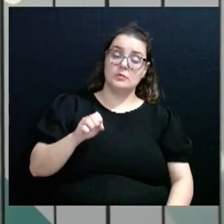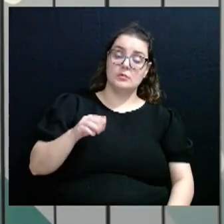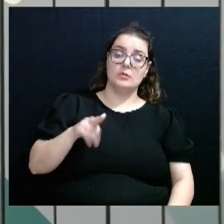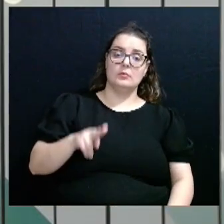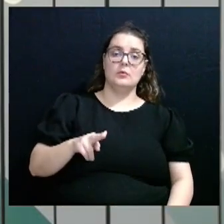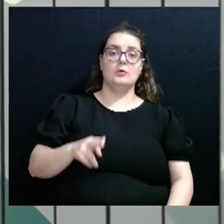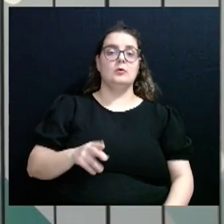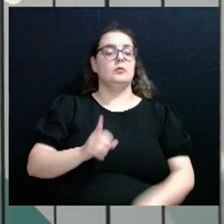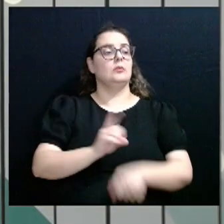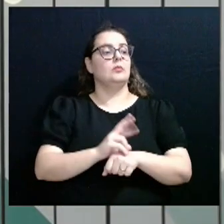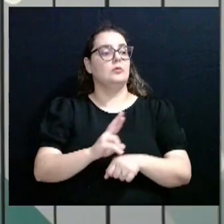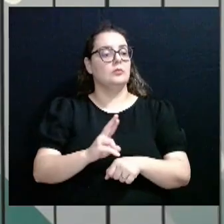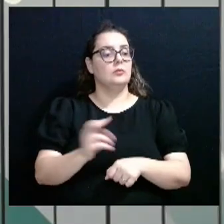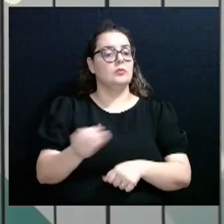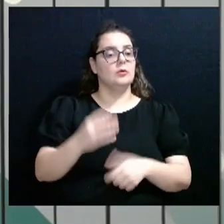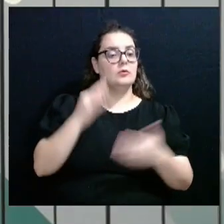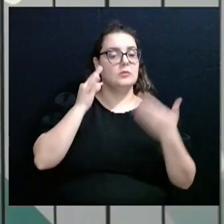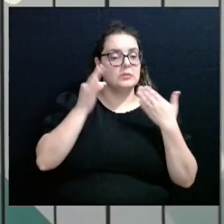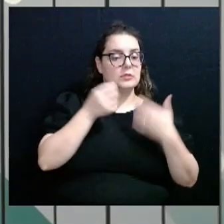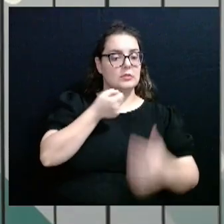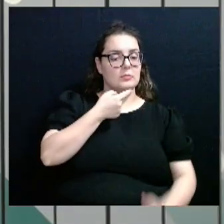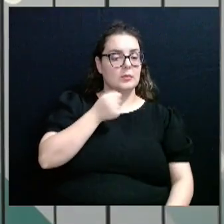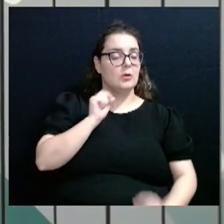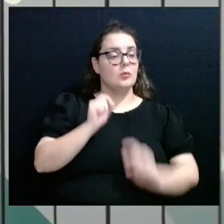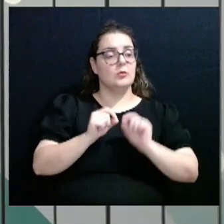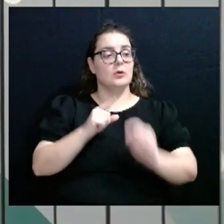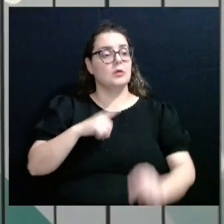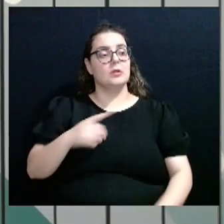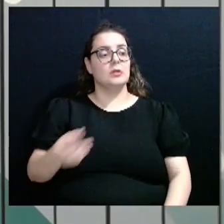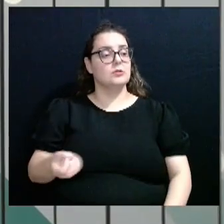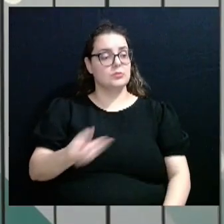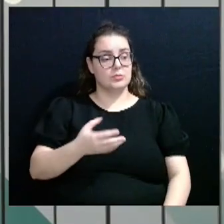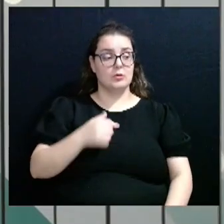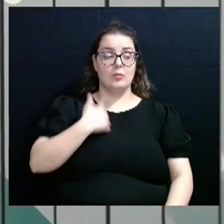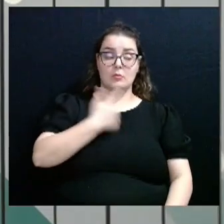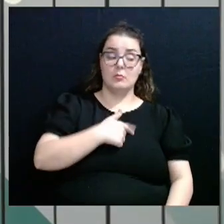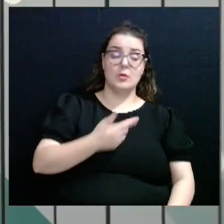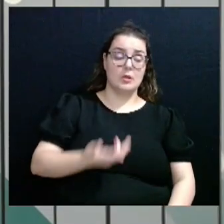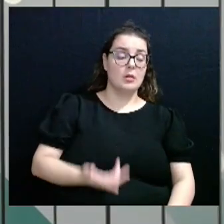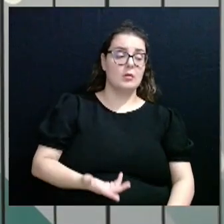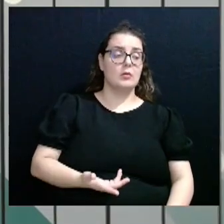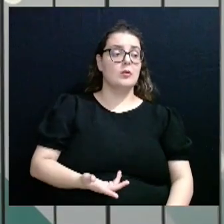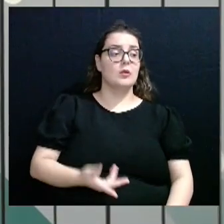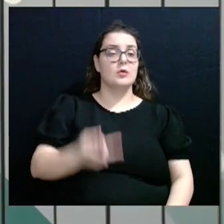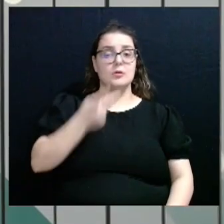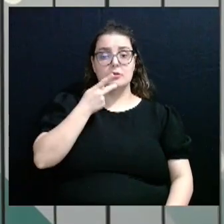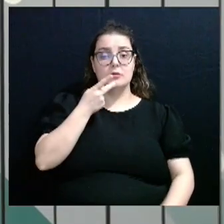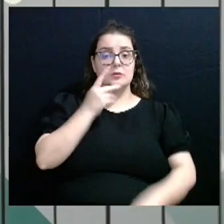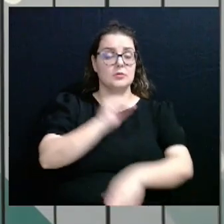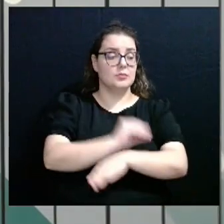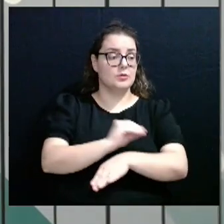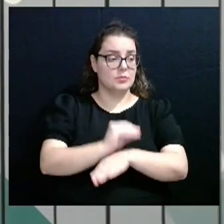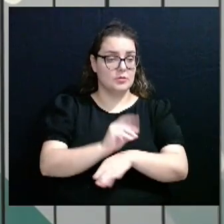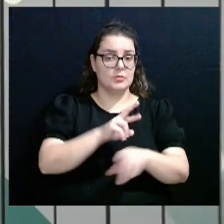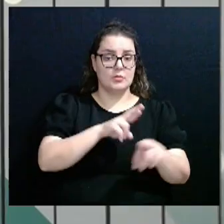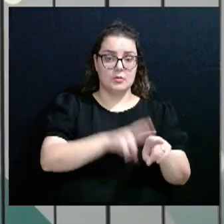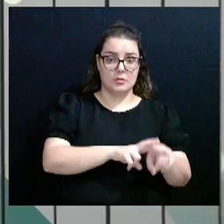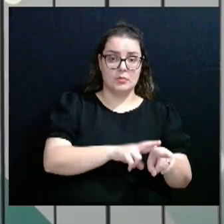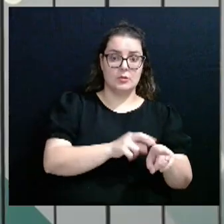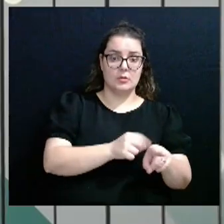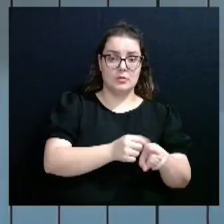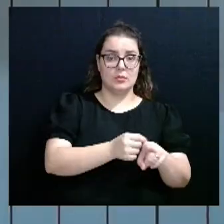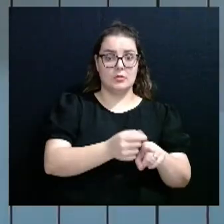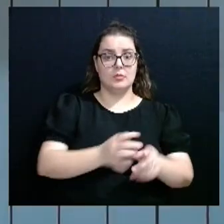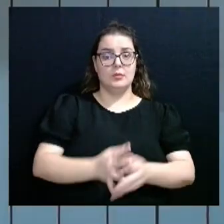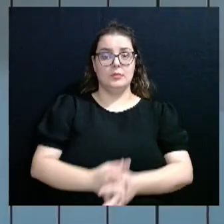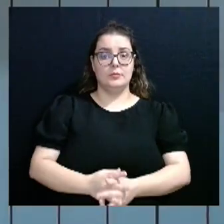terapias, né? O que a gente tem de novo para a gente falar dos cuidados com o câncer de próstata? A